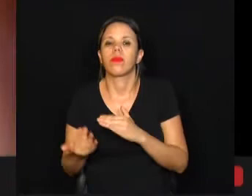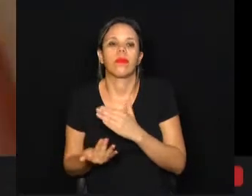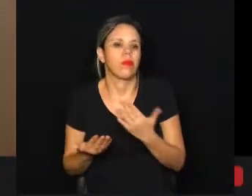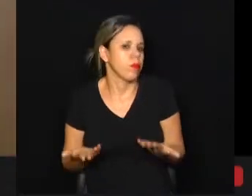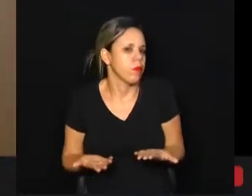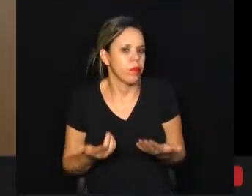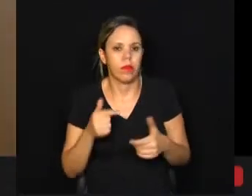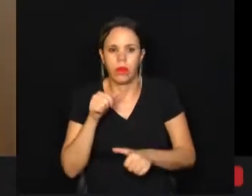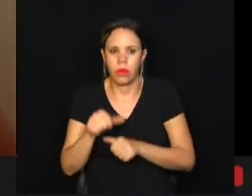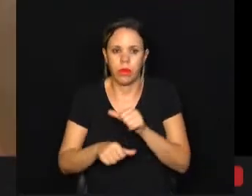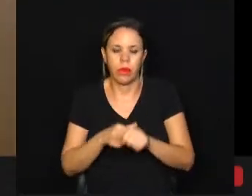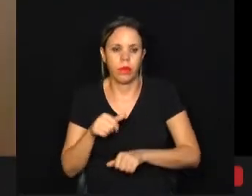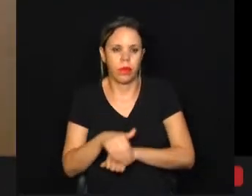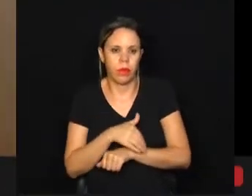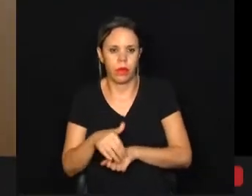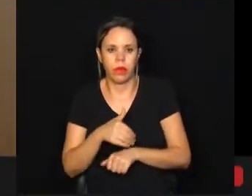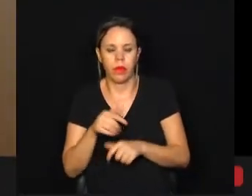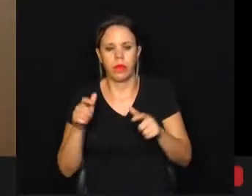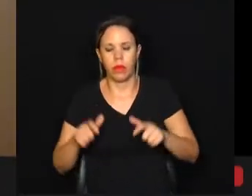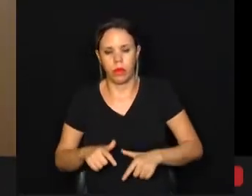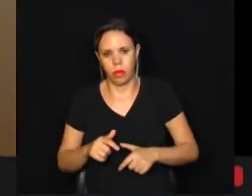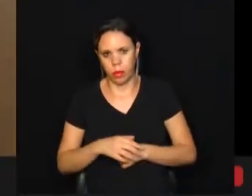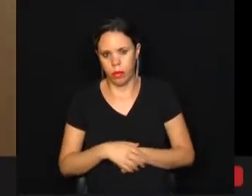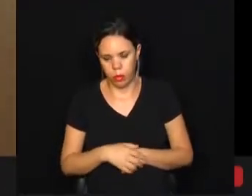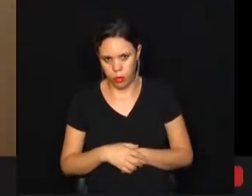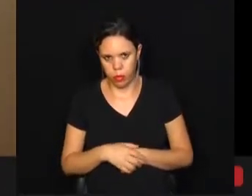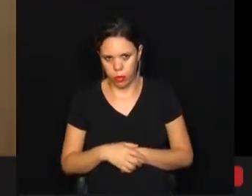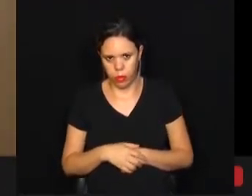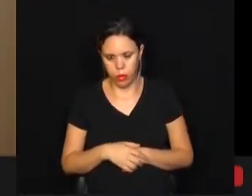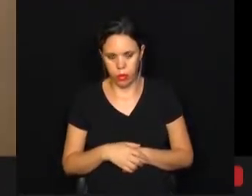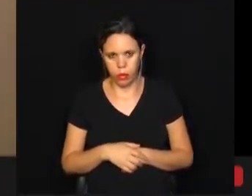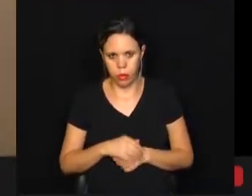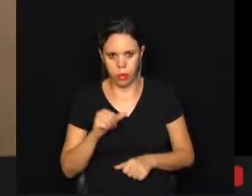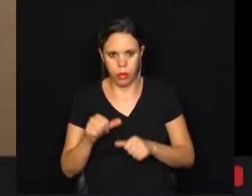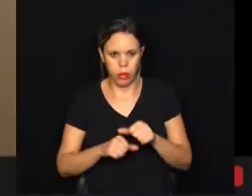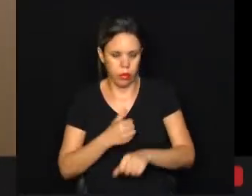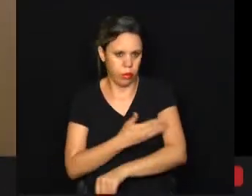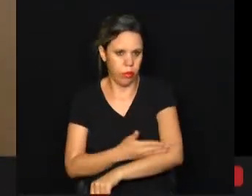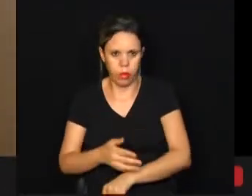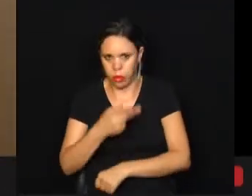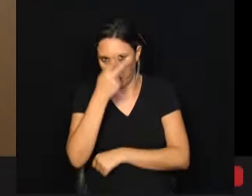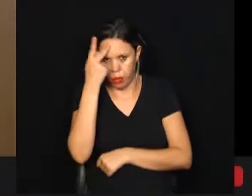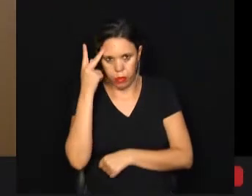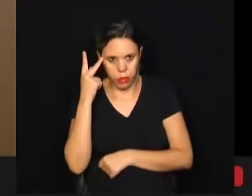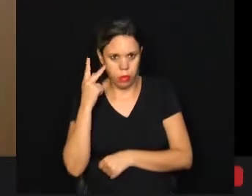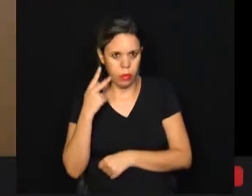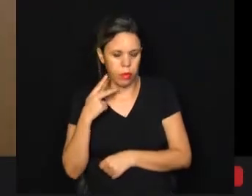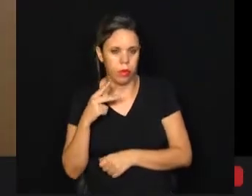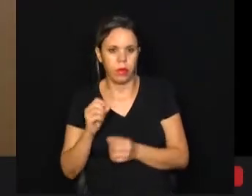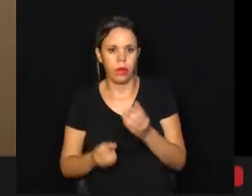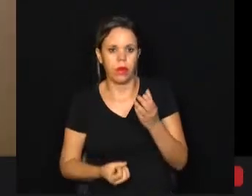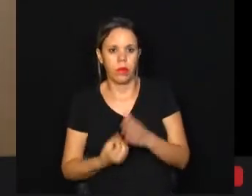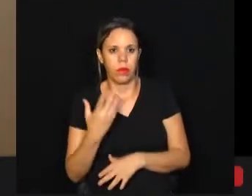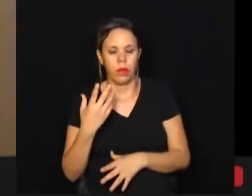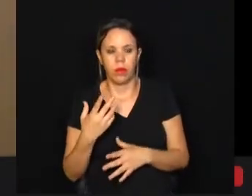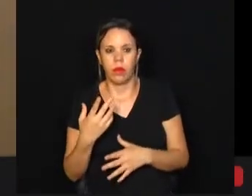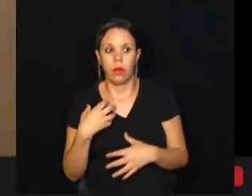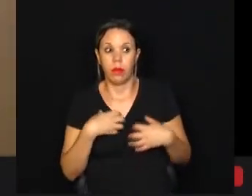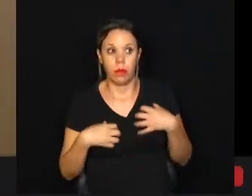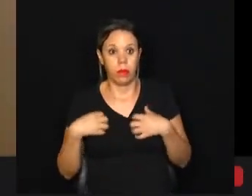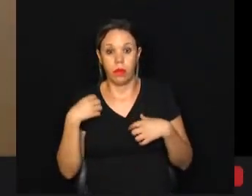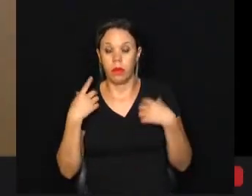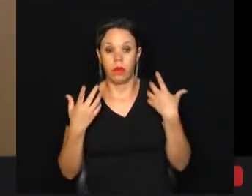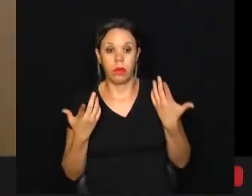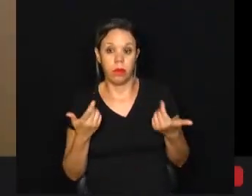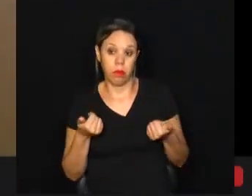impacto desta rua naquele lugar, o que vai mudar no hábito das pessoas, o que vai gerar de tensão e o que vai